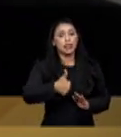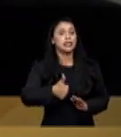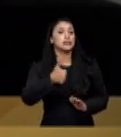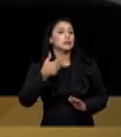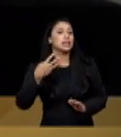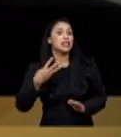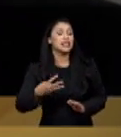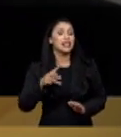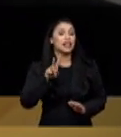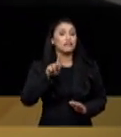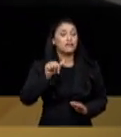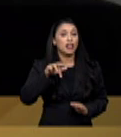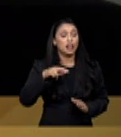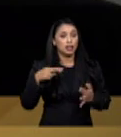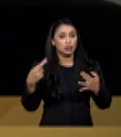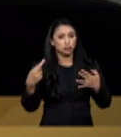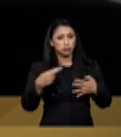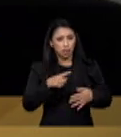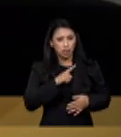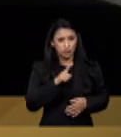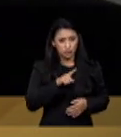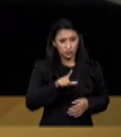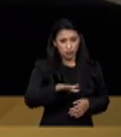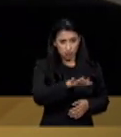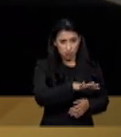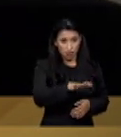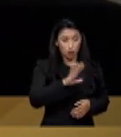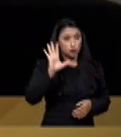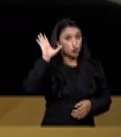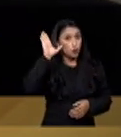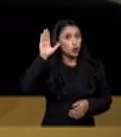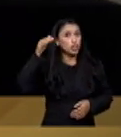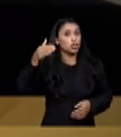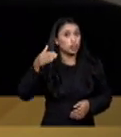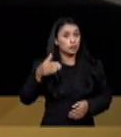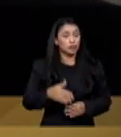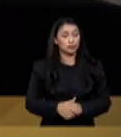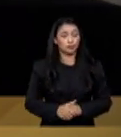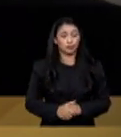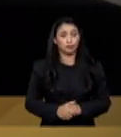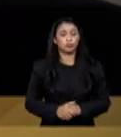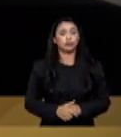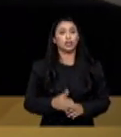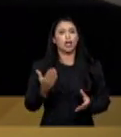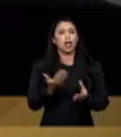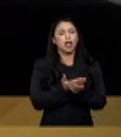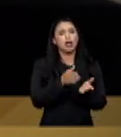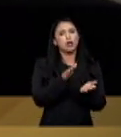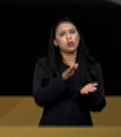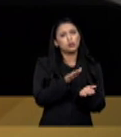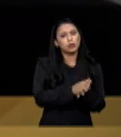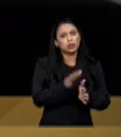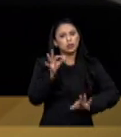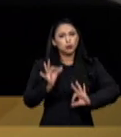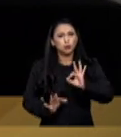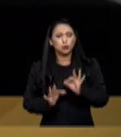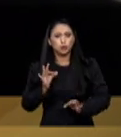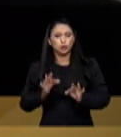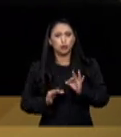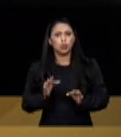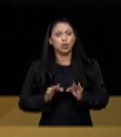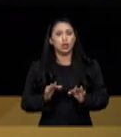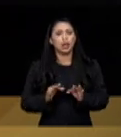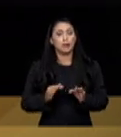Vara Federal da Subseção Judiciária de Curitiba ao processo e julgamento